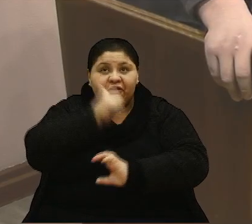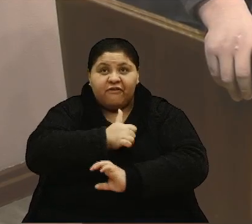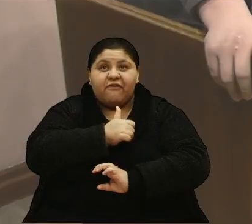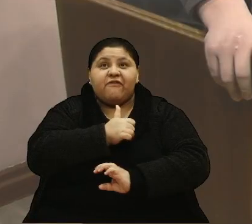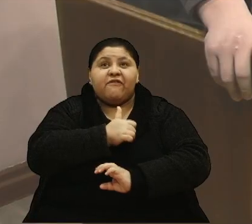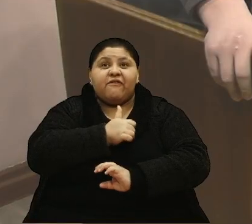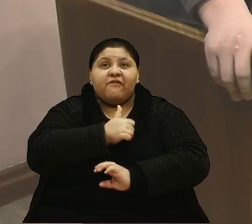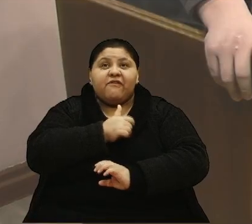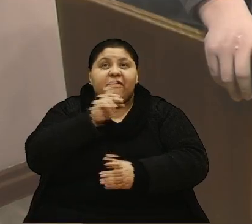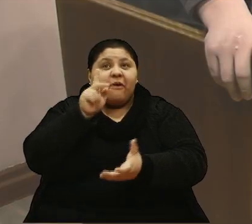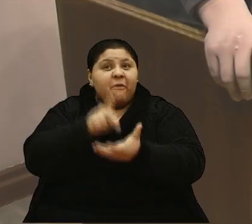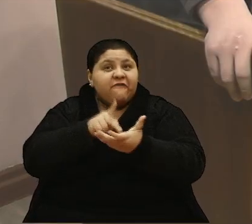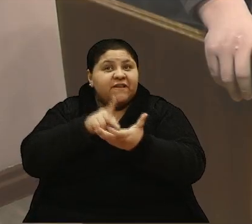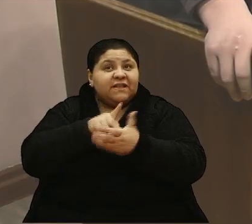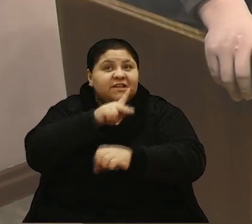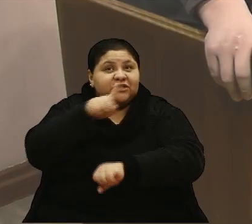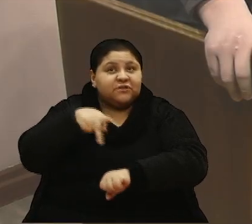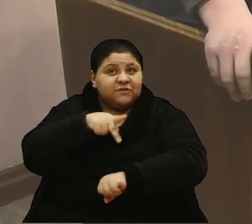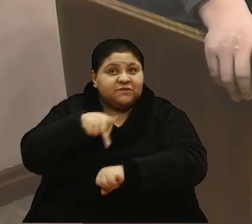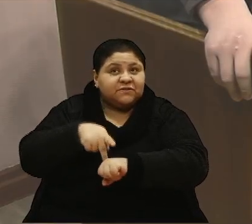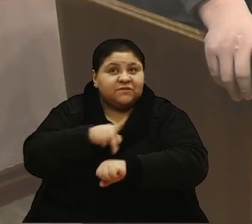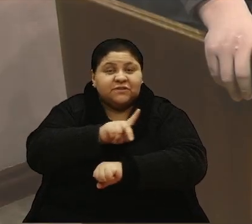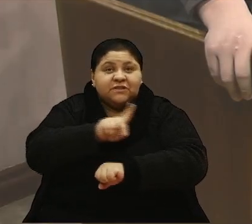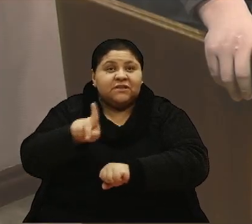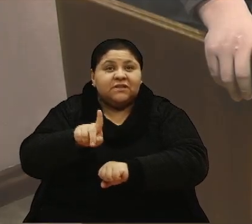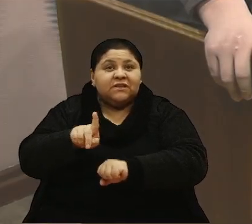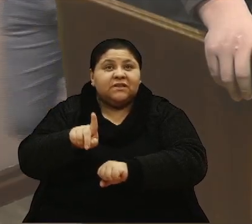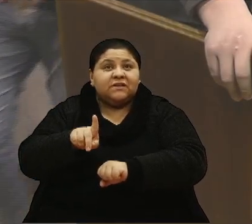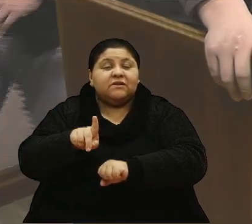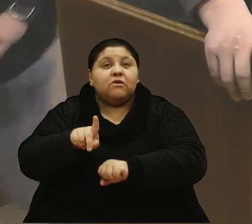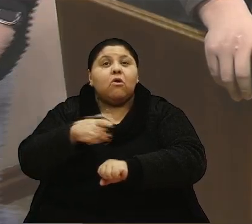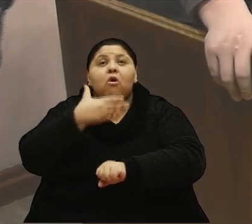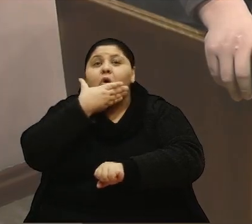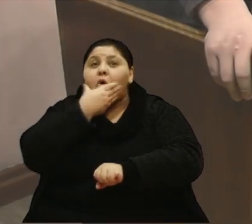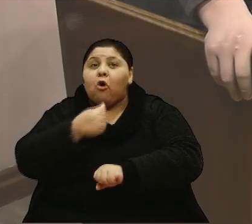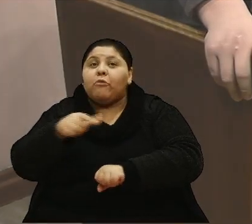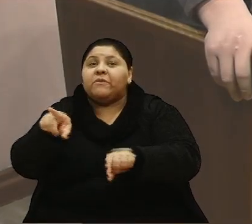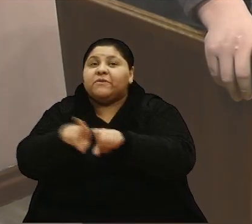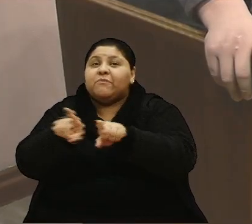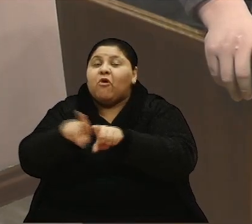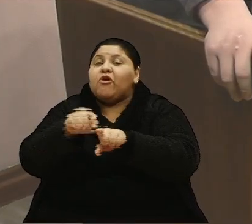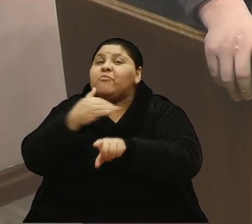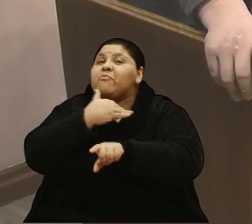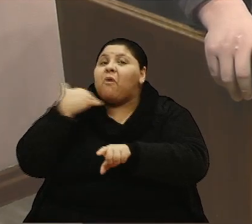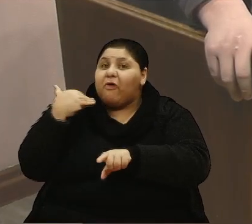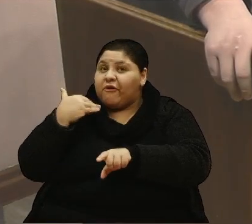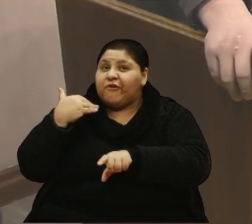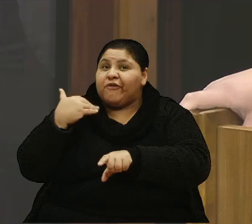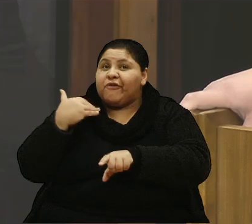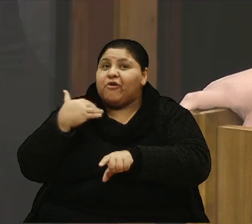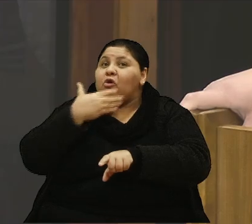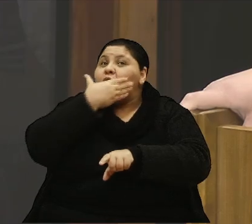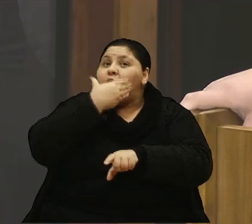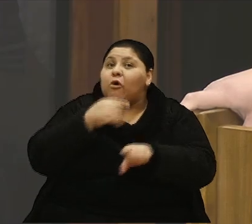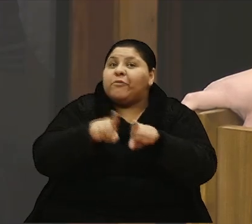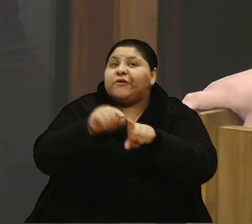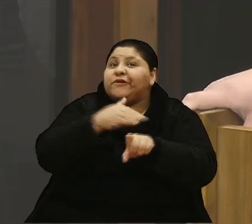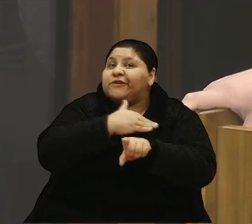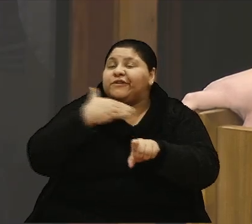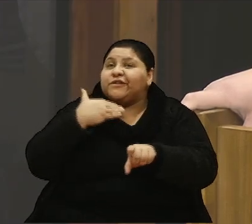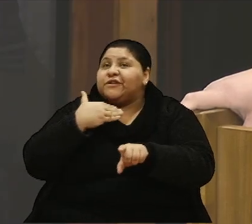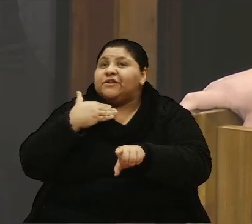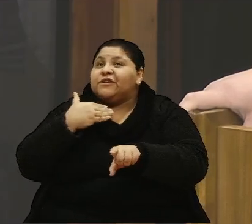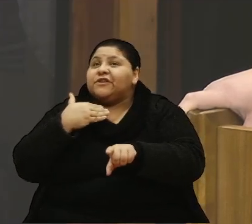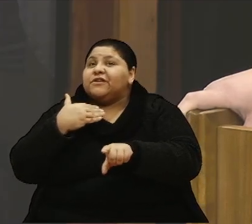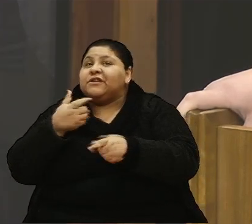uma verdade no nosso país, não anula o fato de que homens também morrem. O fato de homens também morrerem não anula o fato de que mulheres são violentadas e precisam